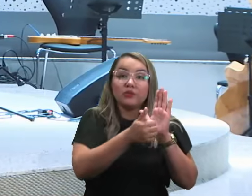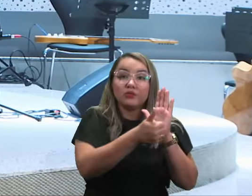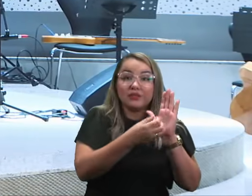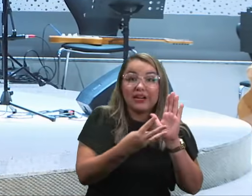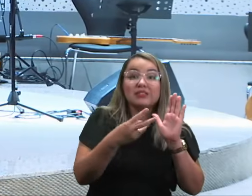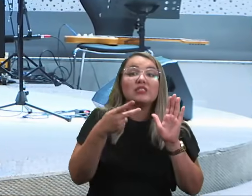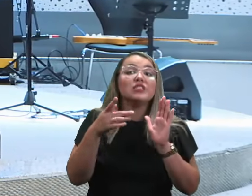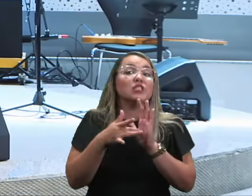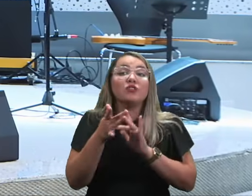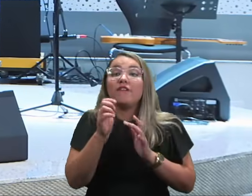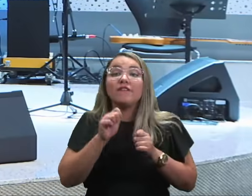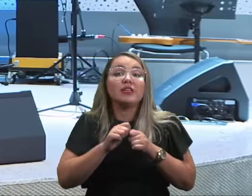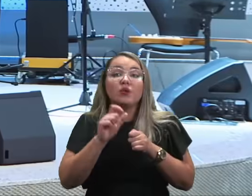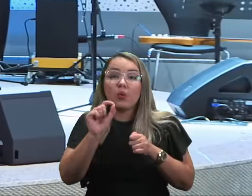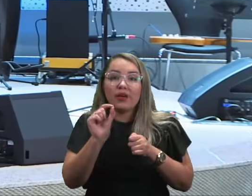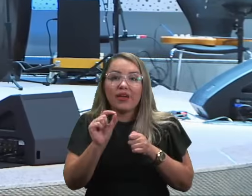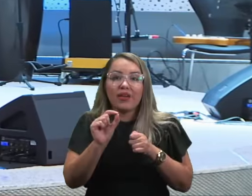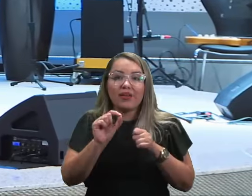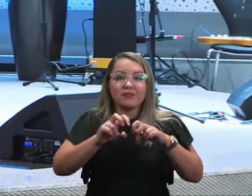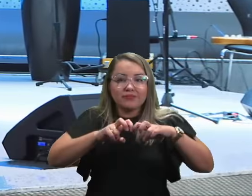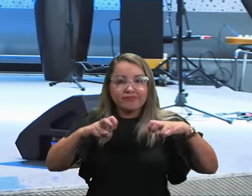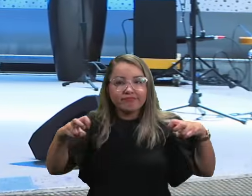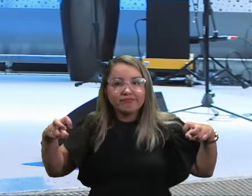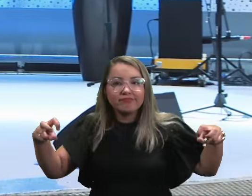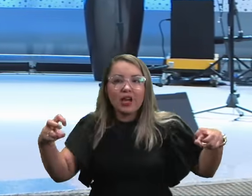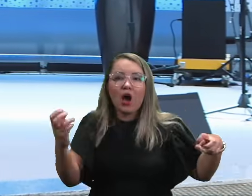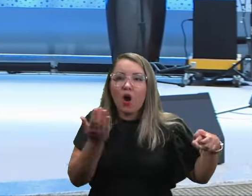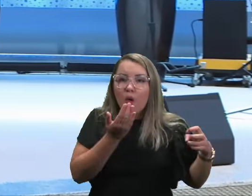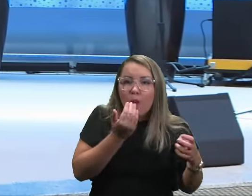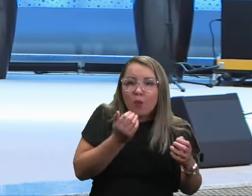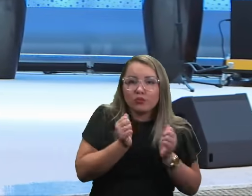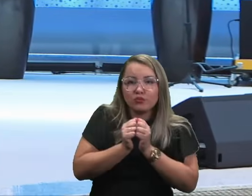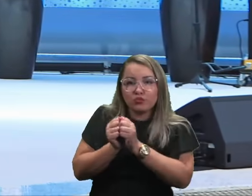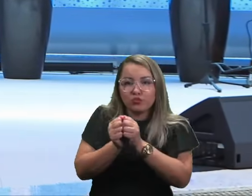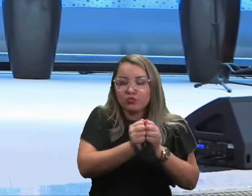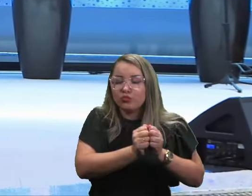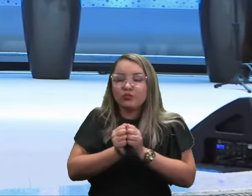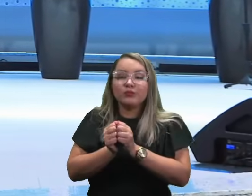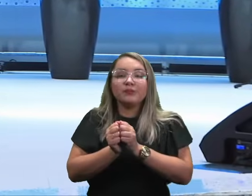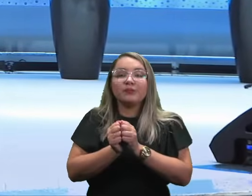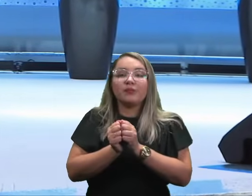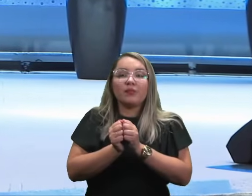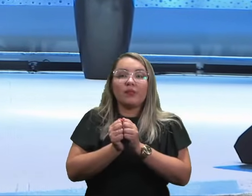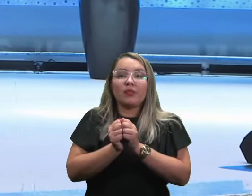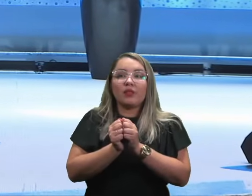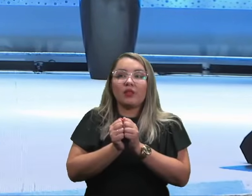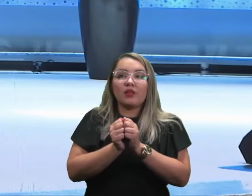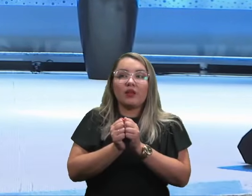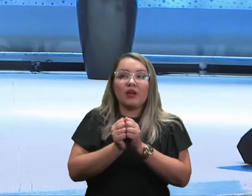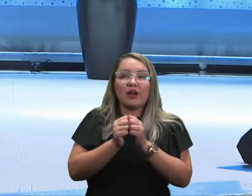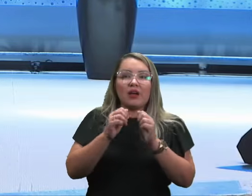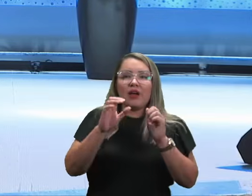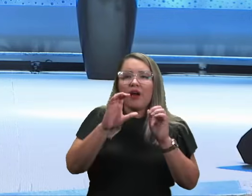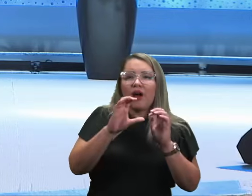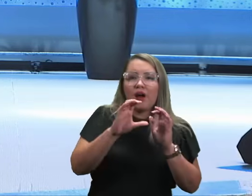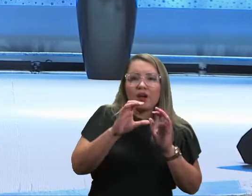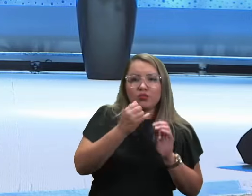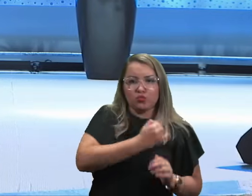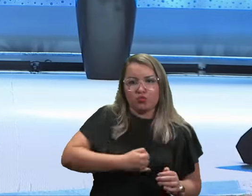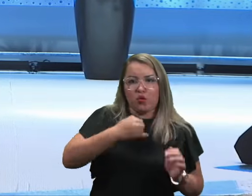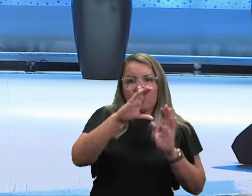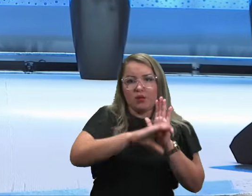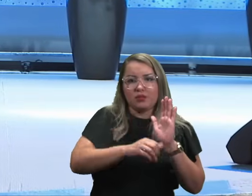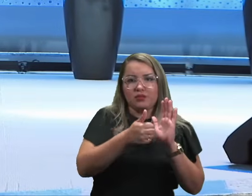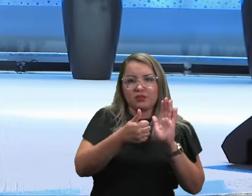Jesus está na Santa Ceia e no versículo 1 diz, de João 13, 1, diz: ora, antes